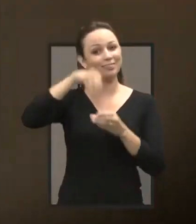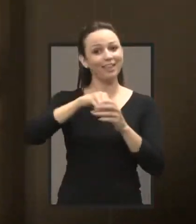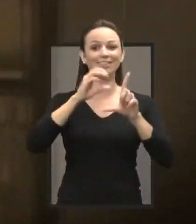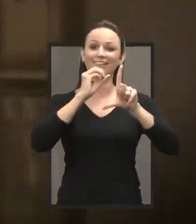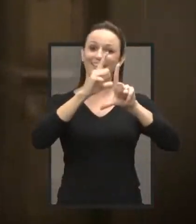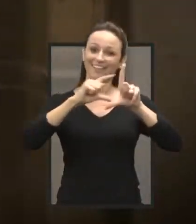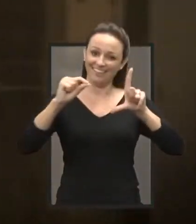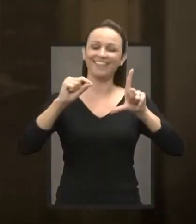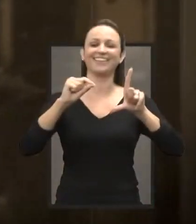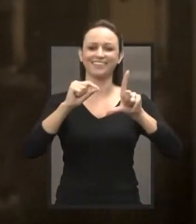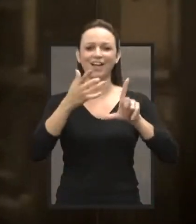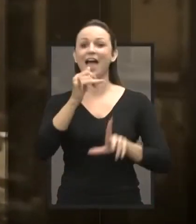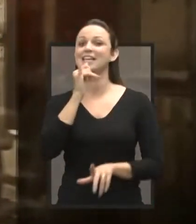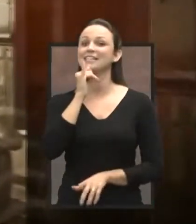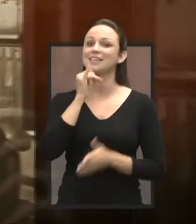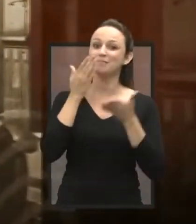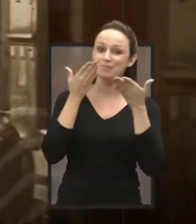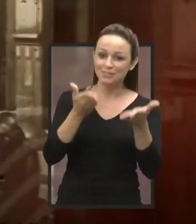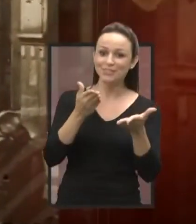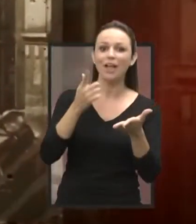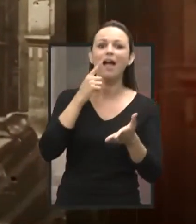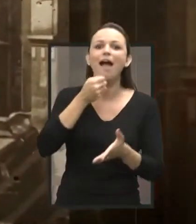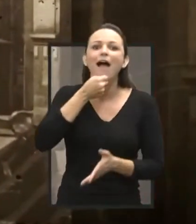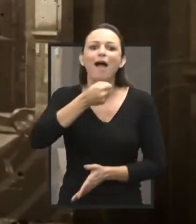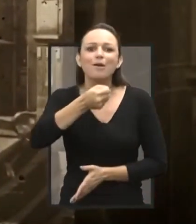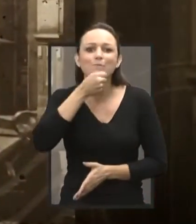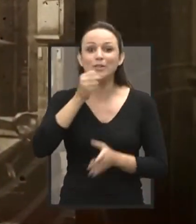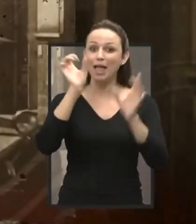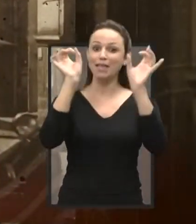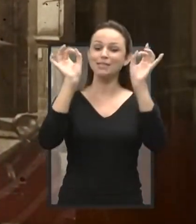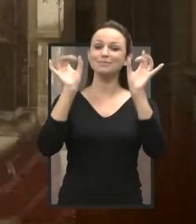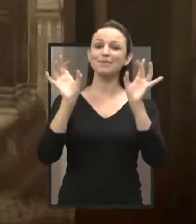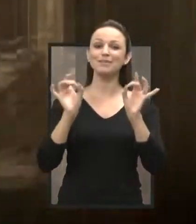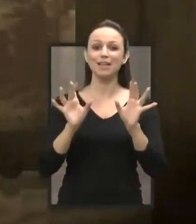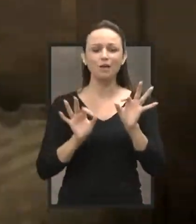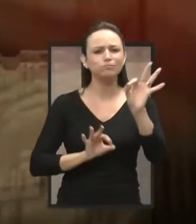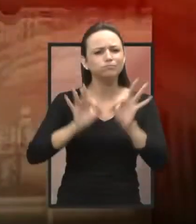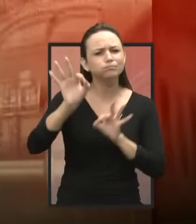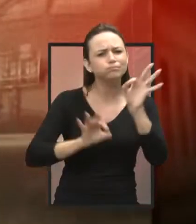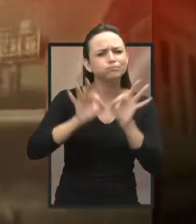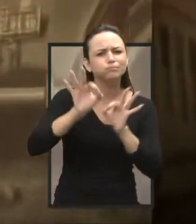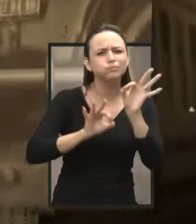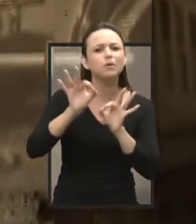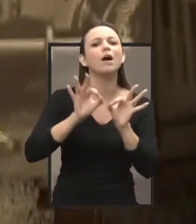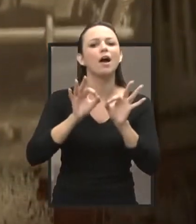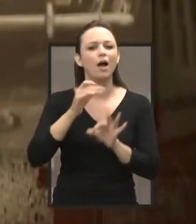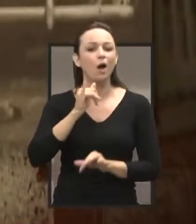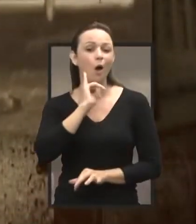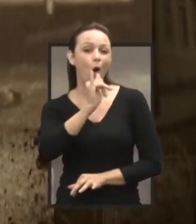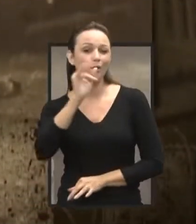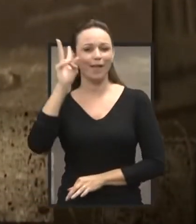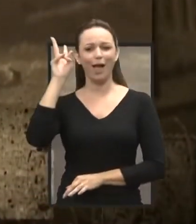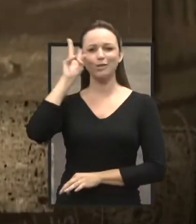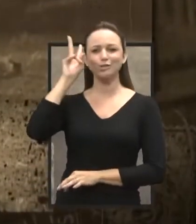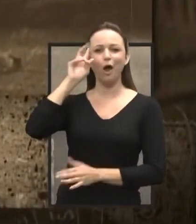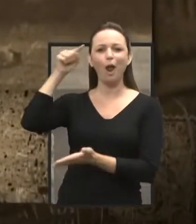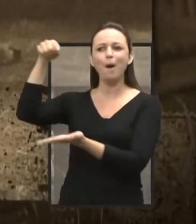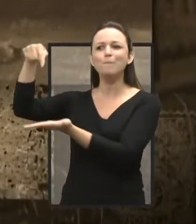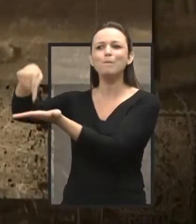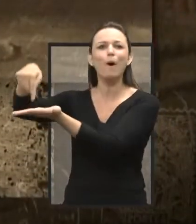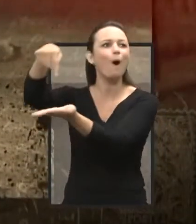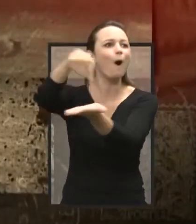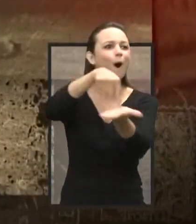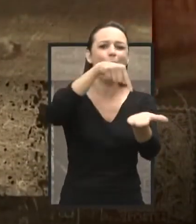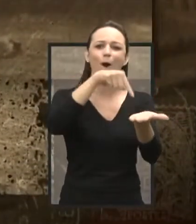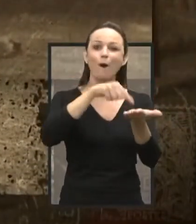Câmara. Um exemplo disso são as reportagens especiais elaboradas para contar a história de pontos marcantes de